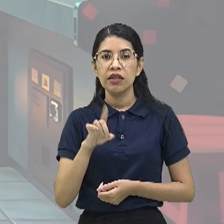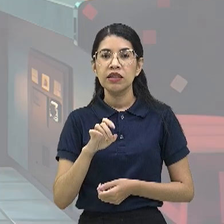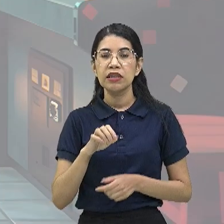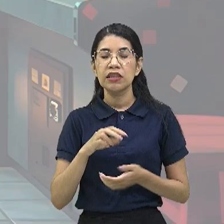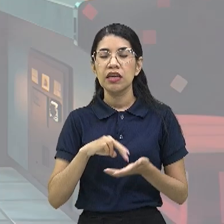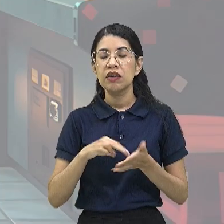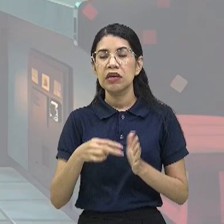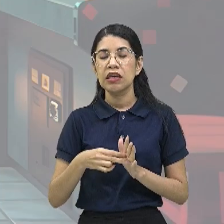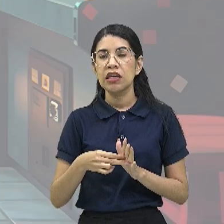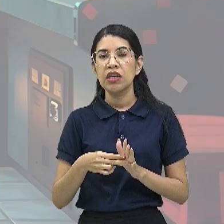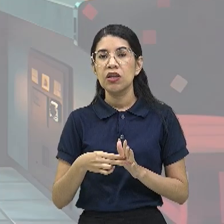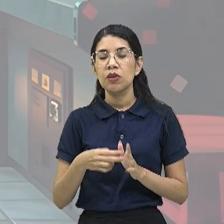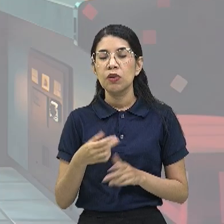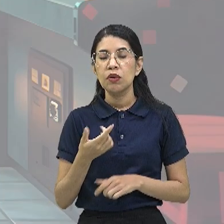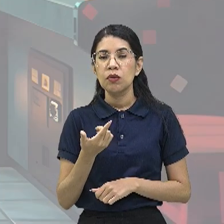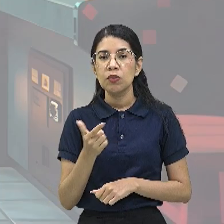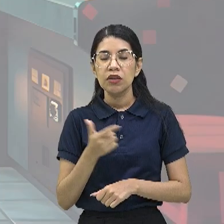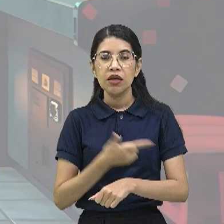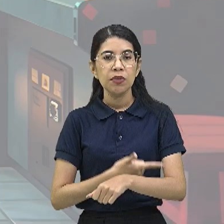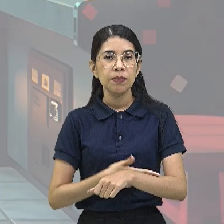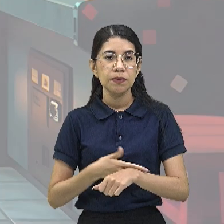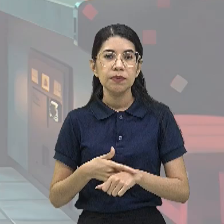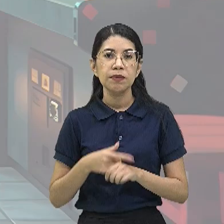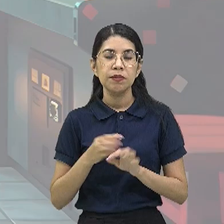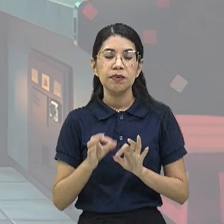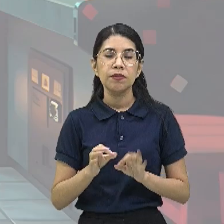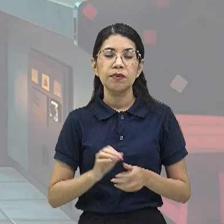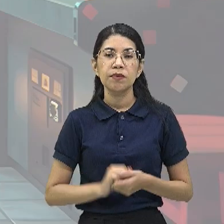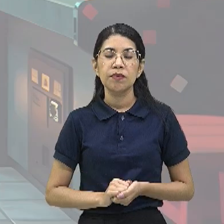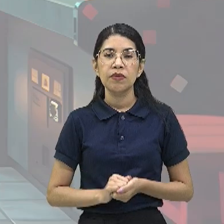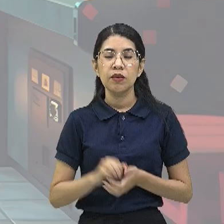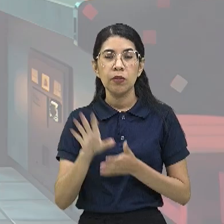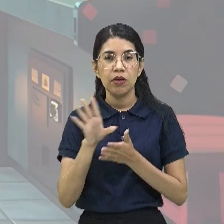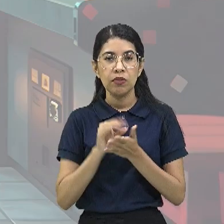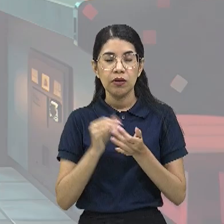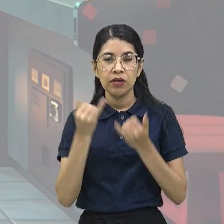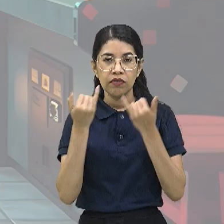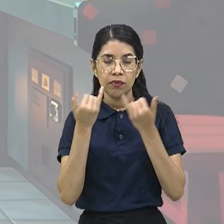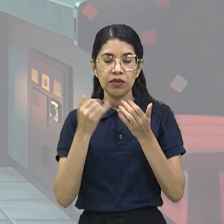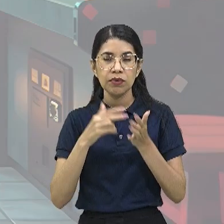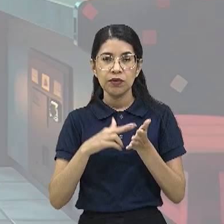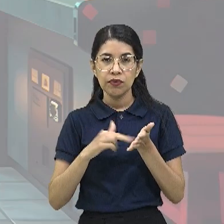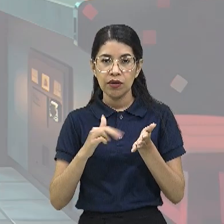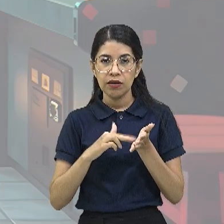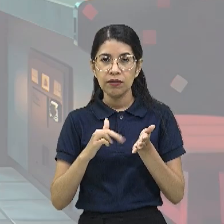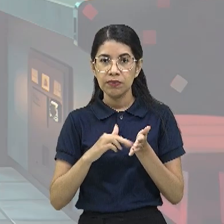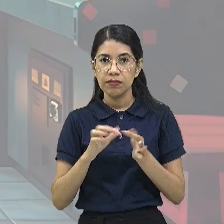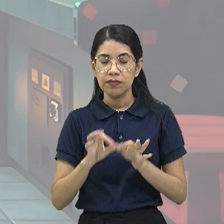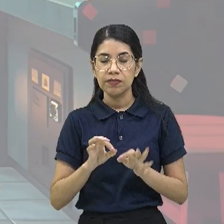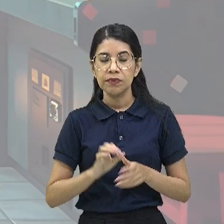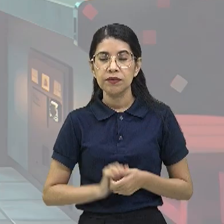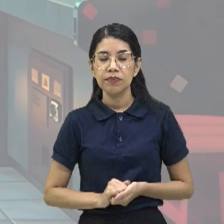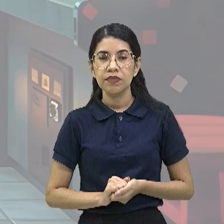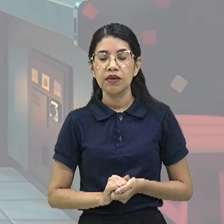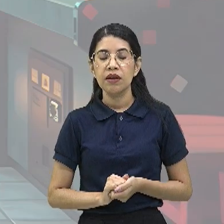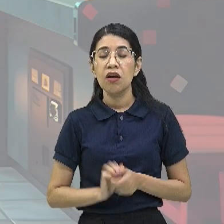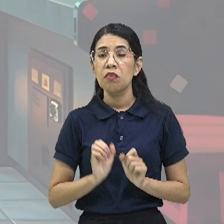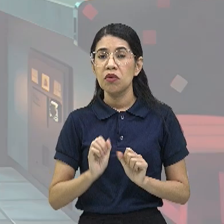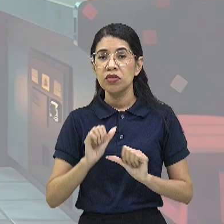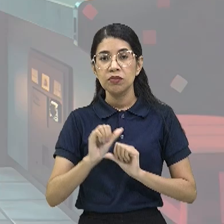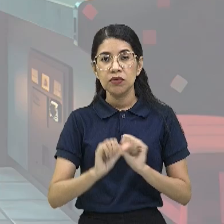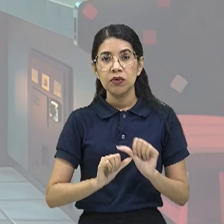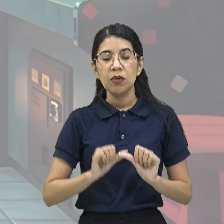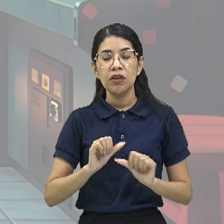que não é bem educado, tá bom? Anota aí o vocabulário. E agora eu poderia mudar esse